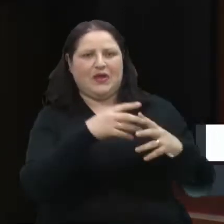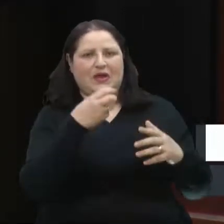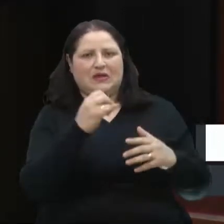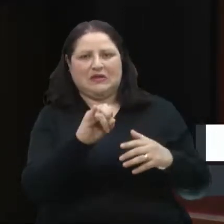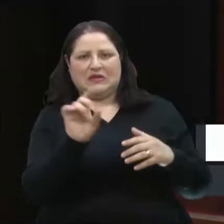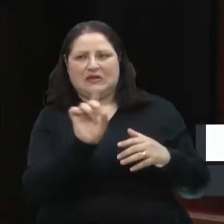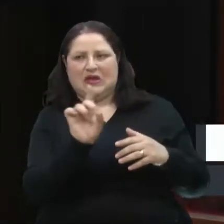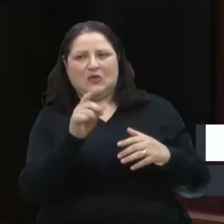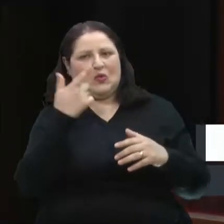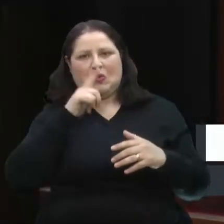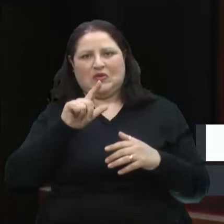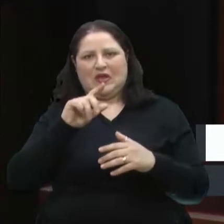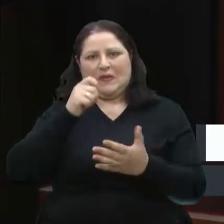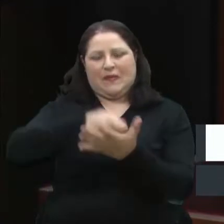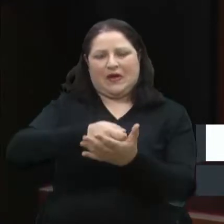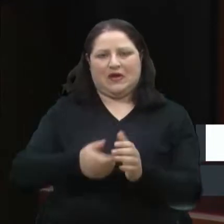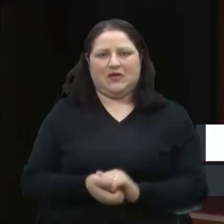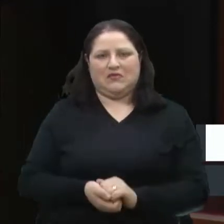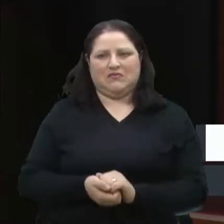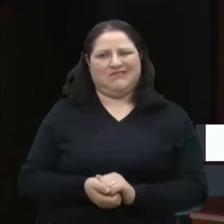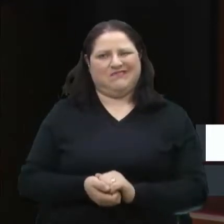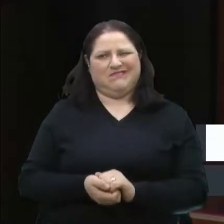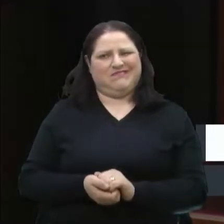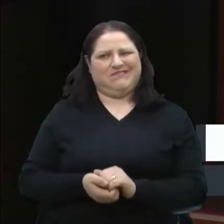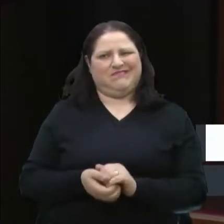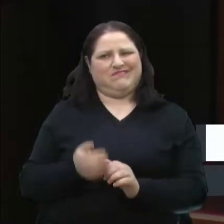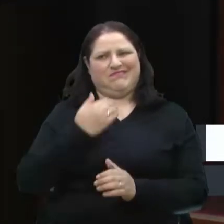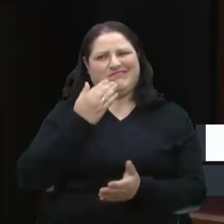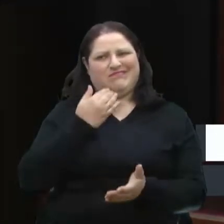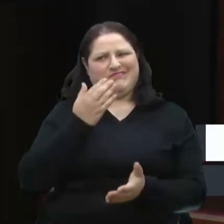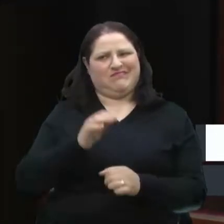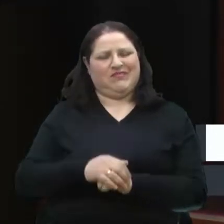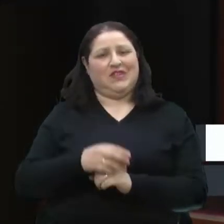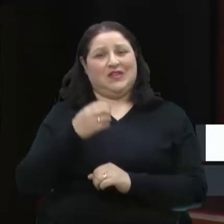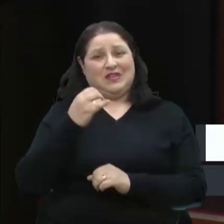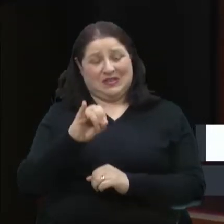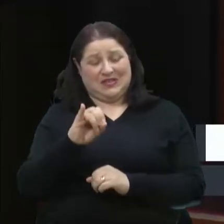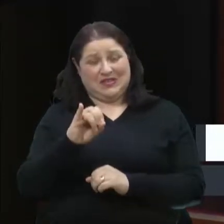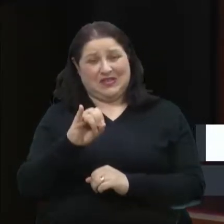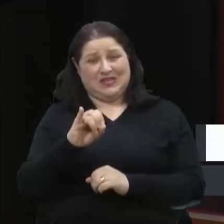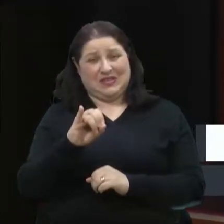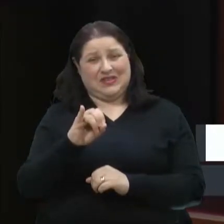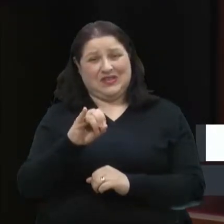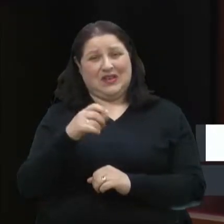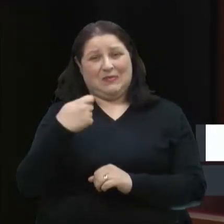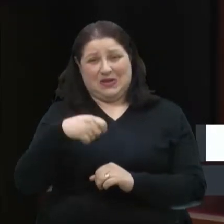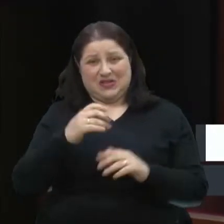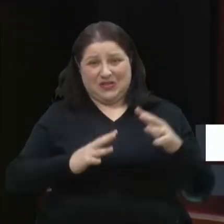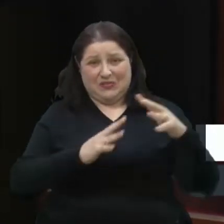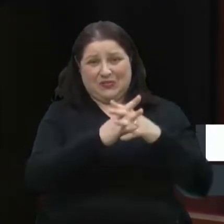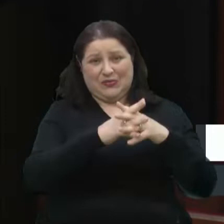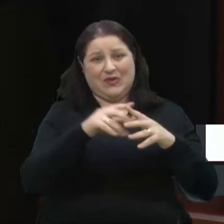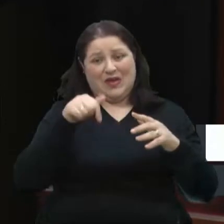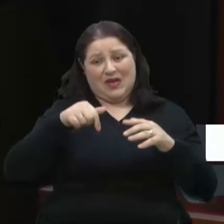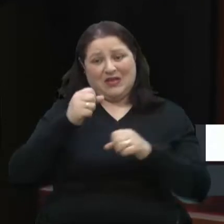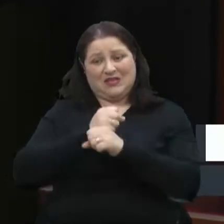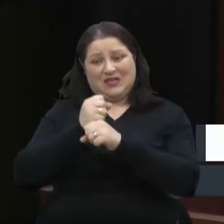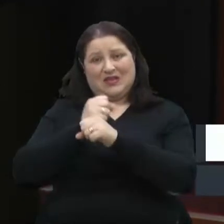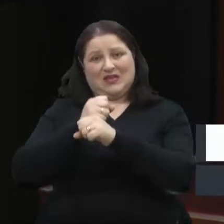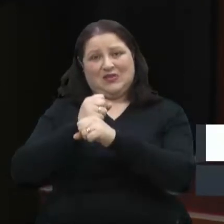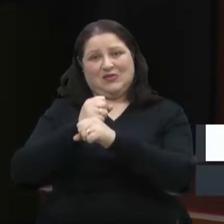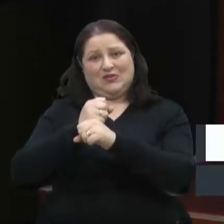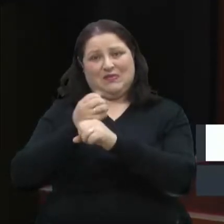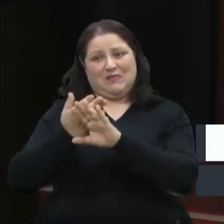pagar. Isso não cola. Porque então ele teria furado nesse ano que se passou, porque nesse ano ele pagou R$600